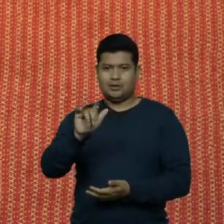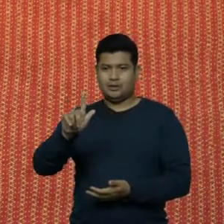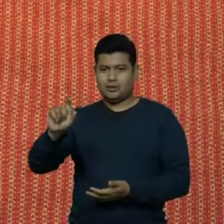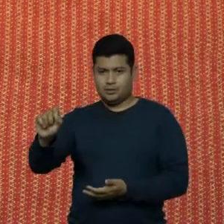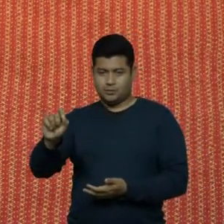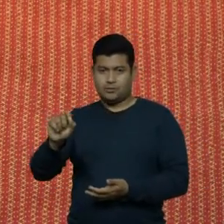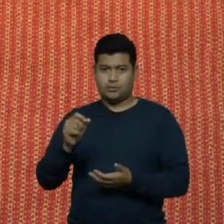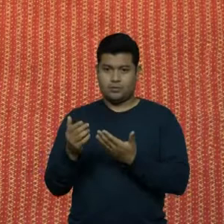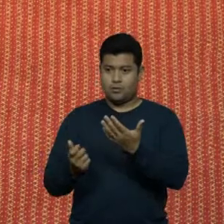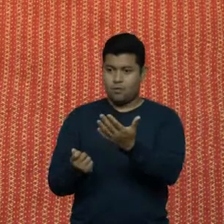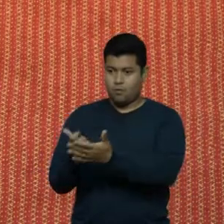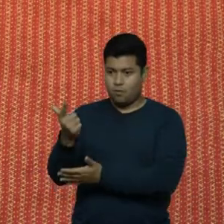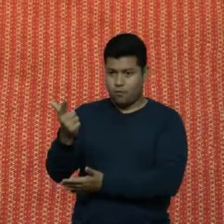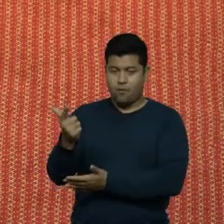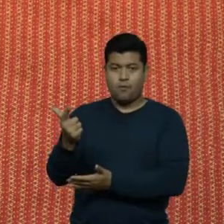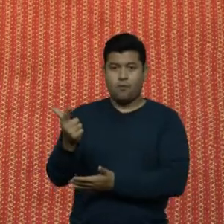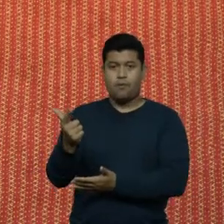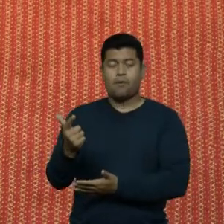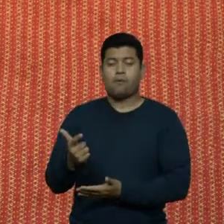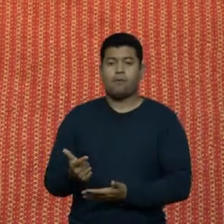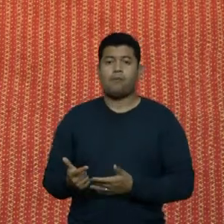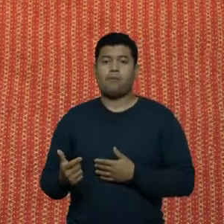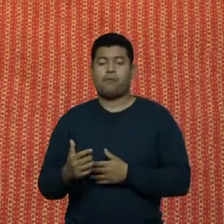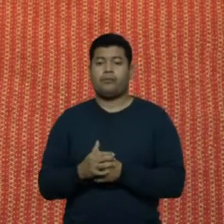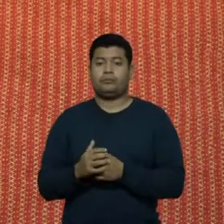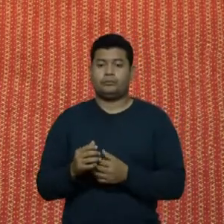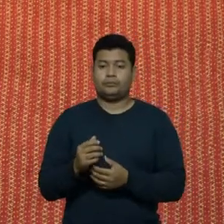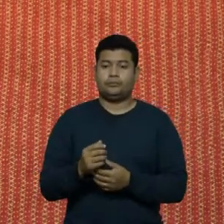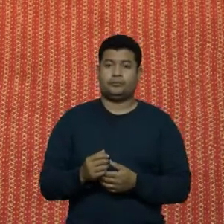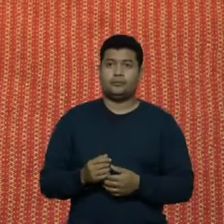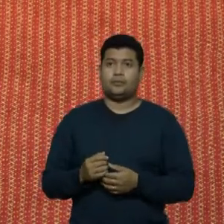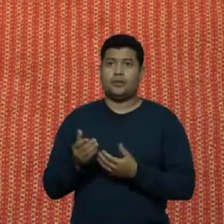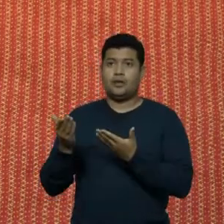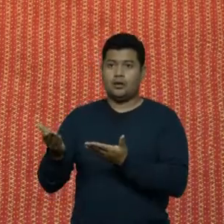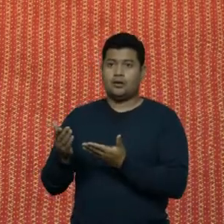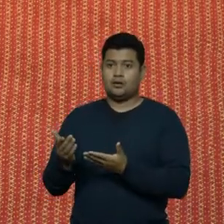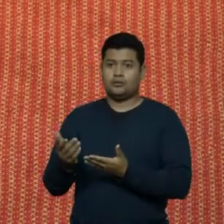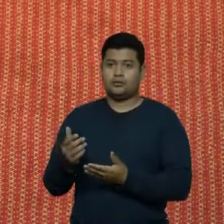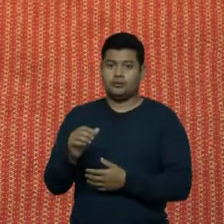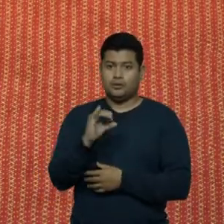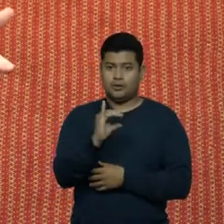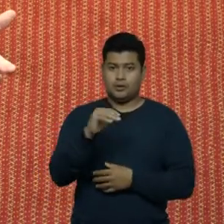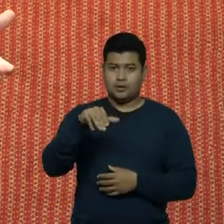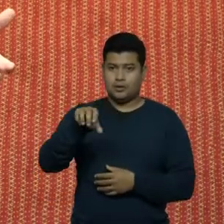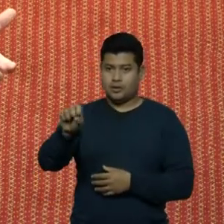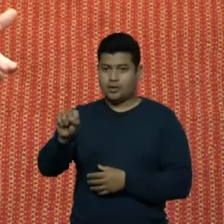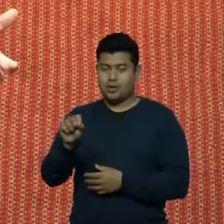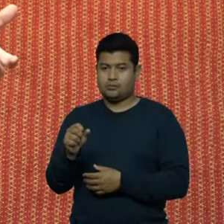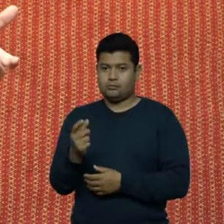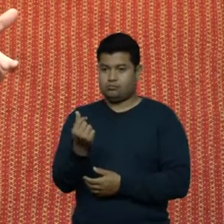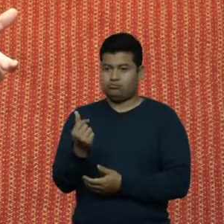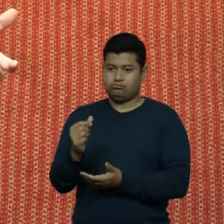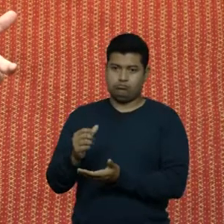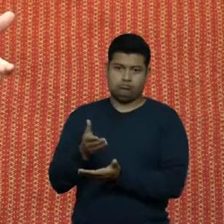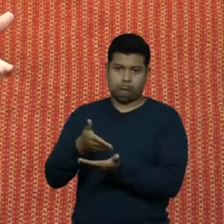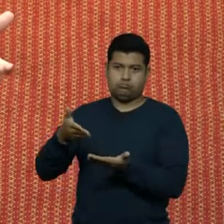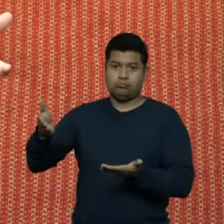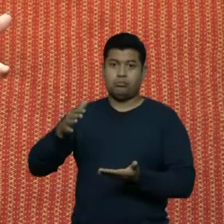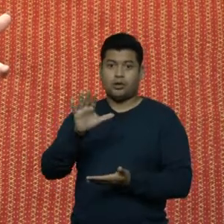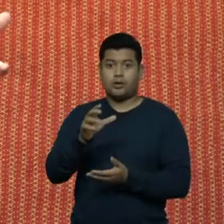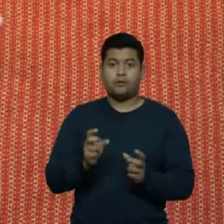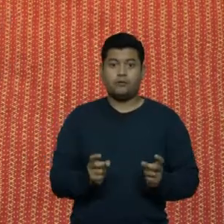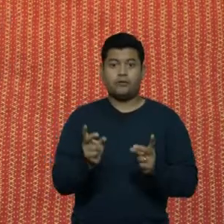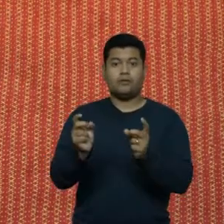pessoa compra o produtor compra o trigo ele se credita de ICMS só que ele só vai vender